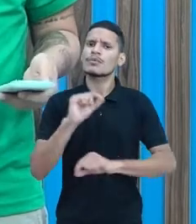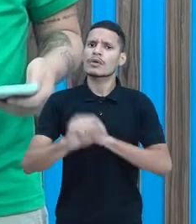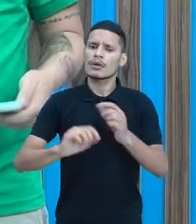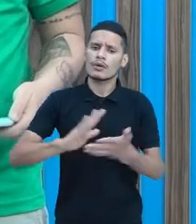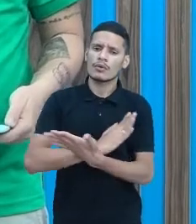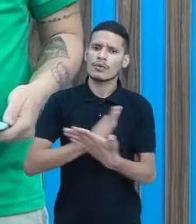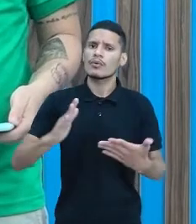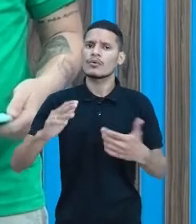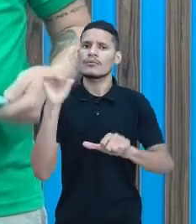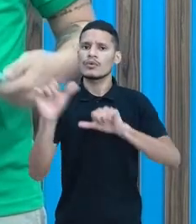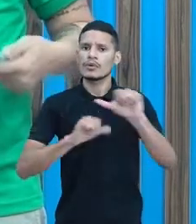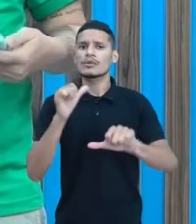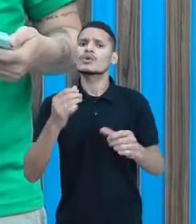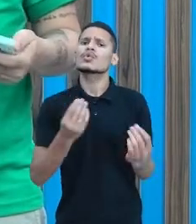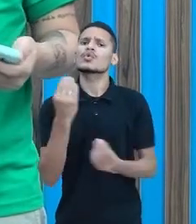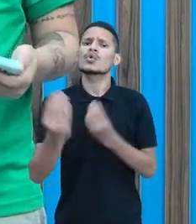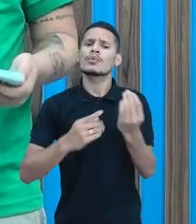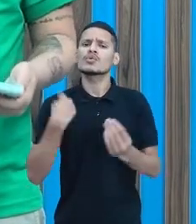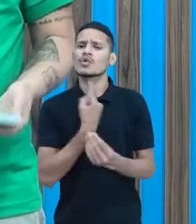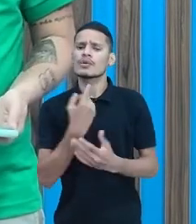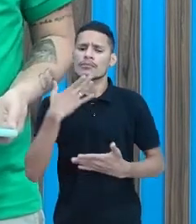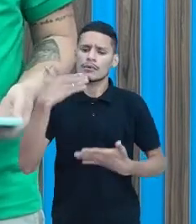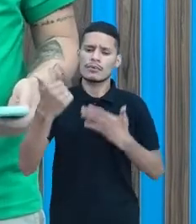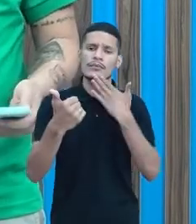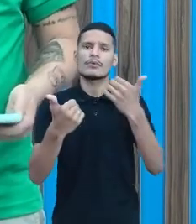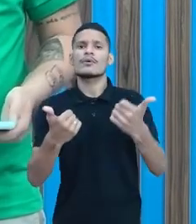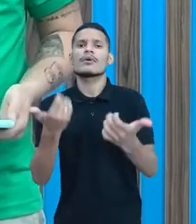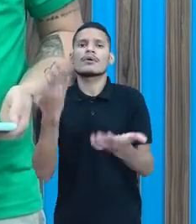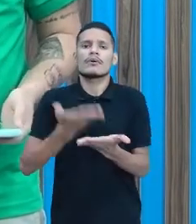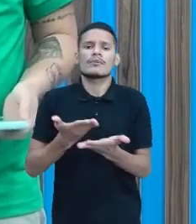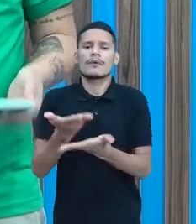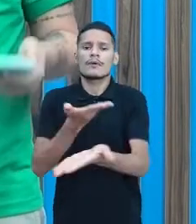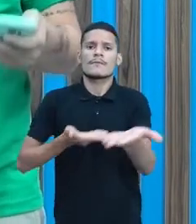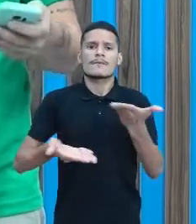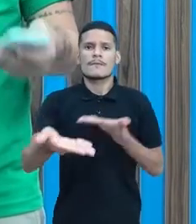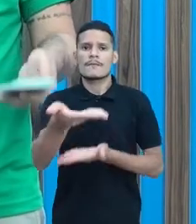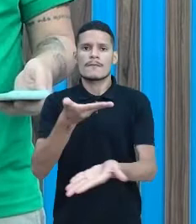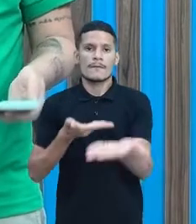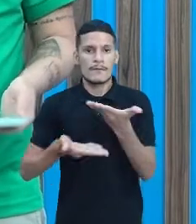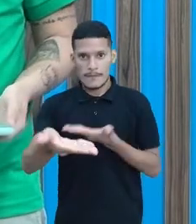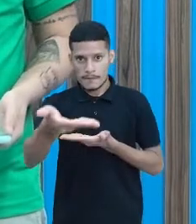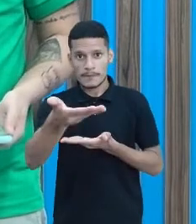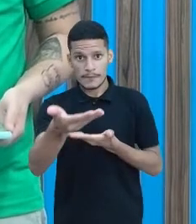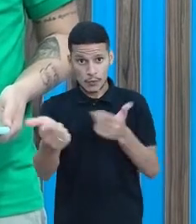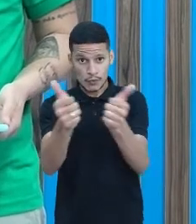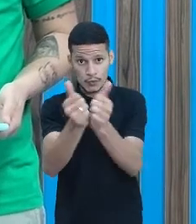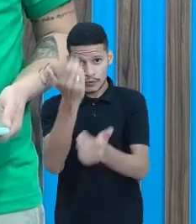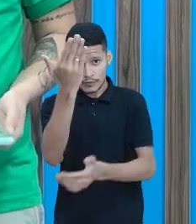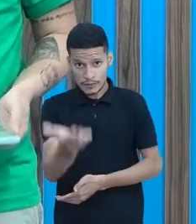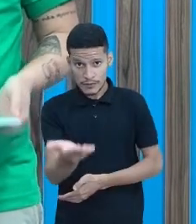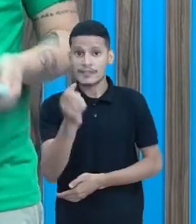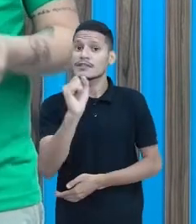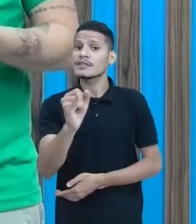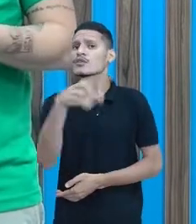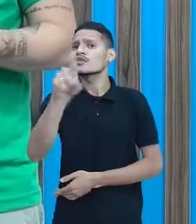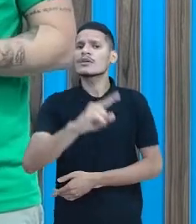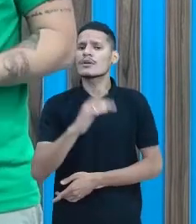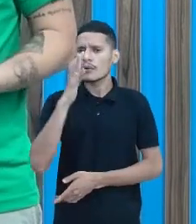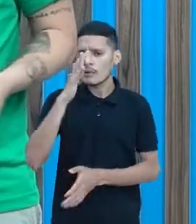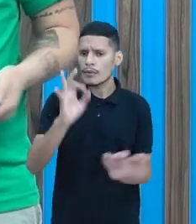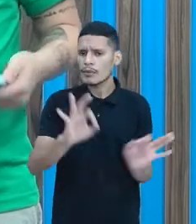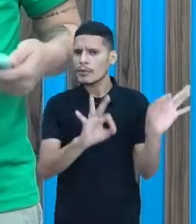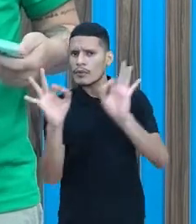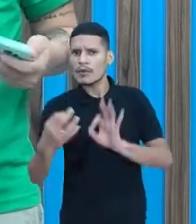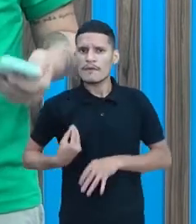aulas, do modo que a gente vai tentar melhorar mais essa interação com você aí. Se você está assistindo ao vivo ou pelo